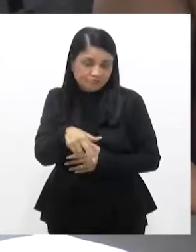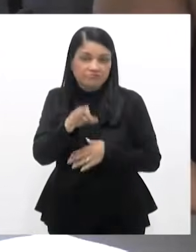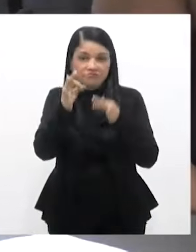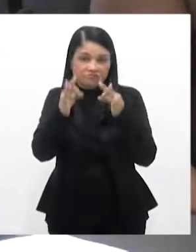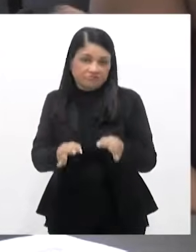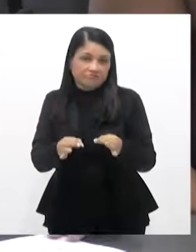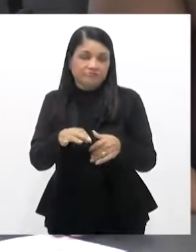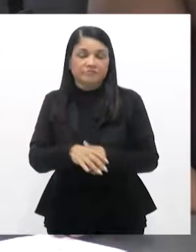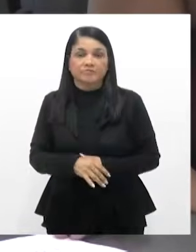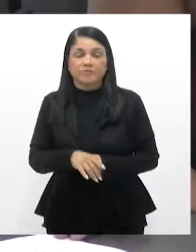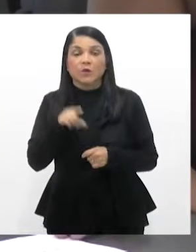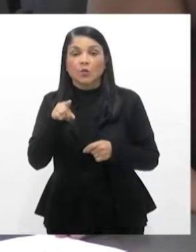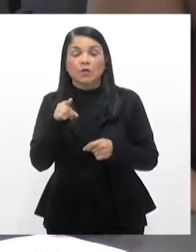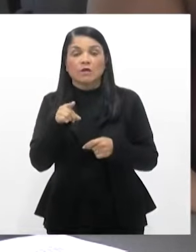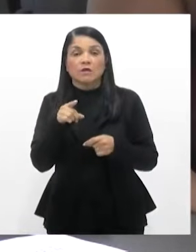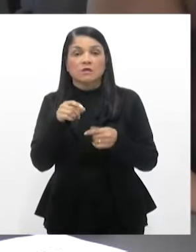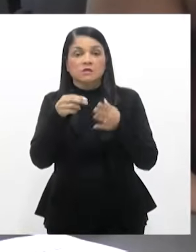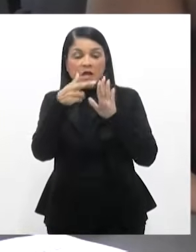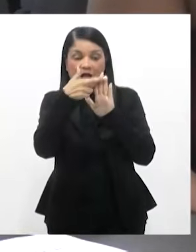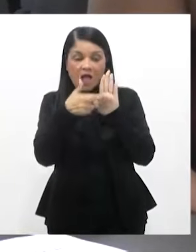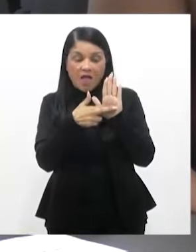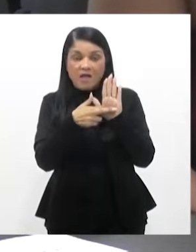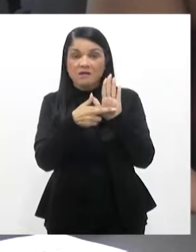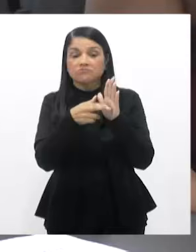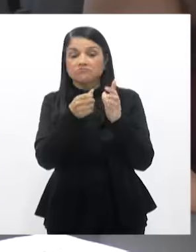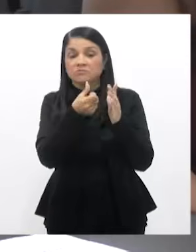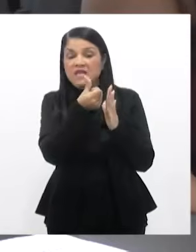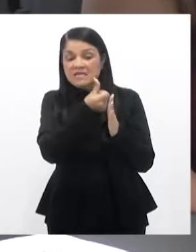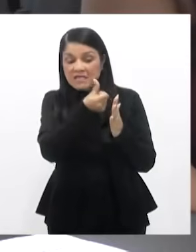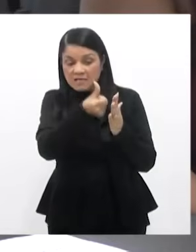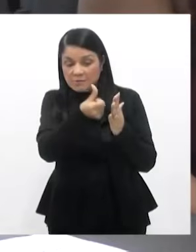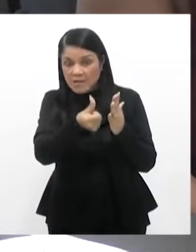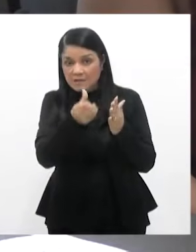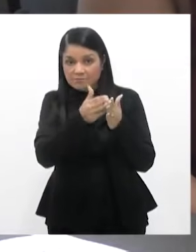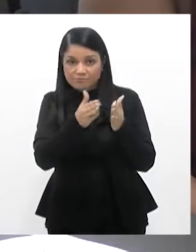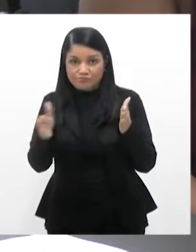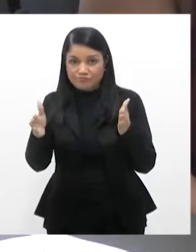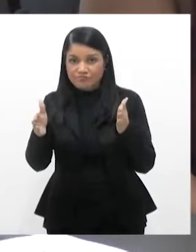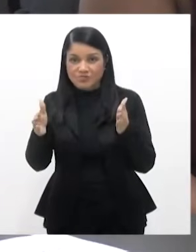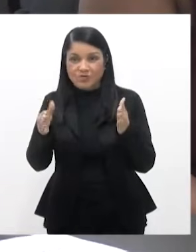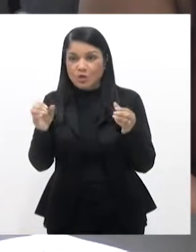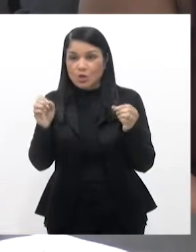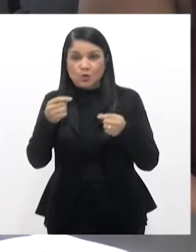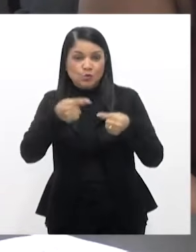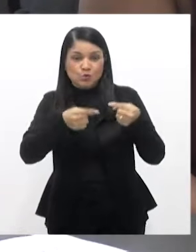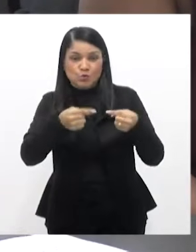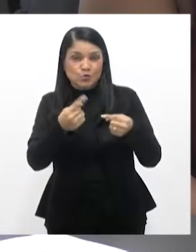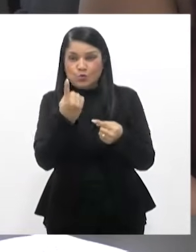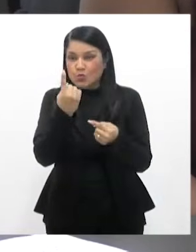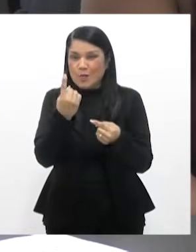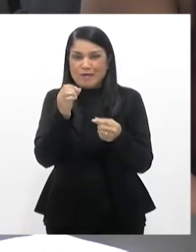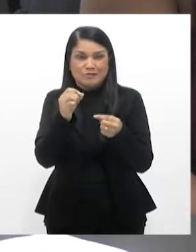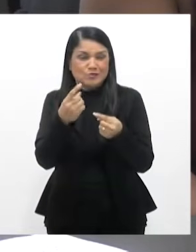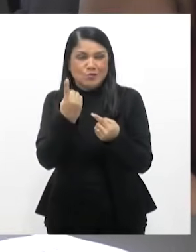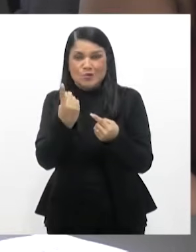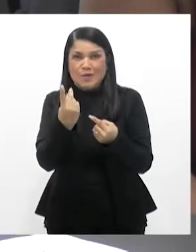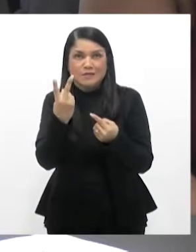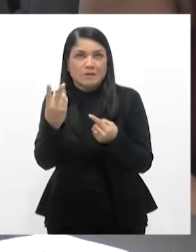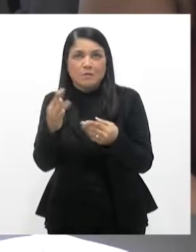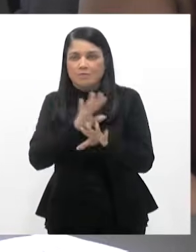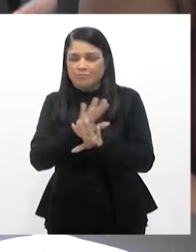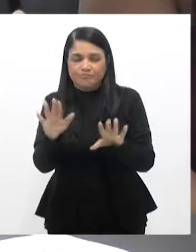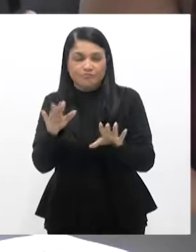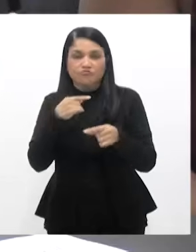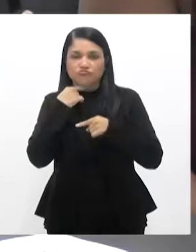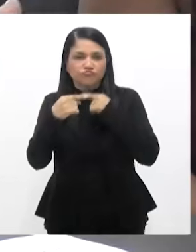Porque o que diz a tese é que é 6 meses. Por isso que eu não discuto mês nenhum. Ou é 6 meses, se qualquer